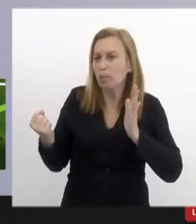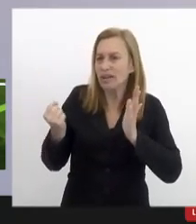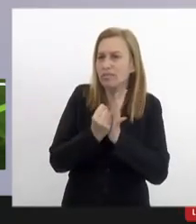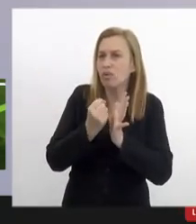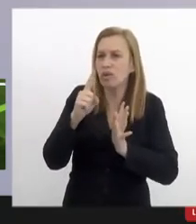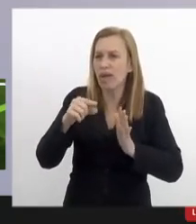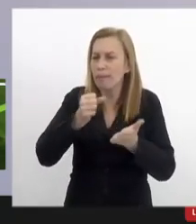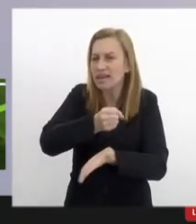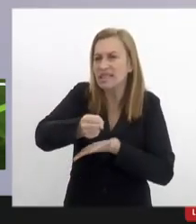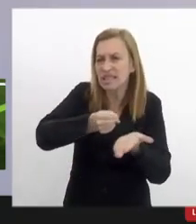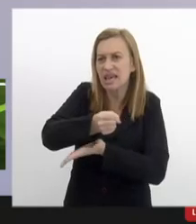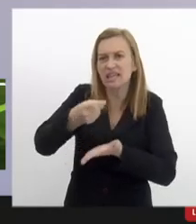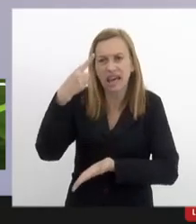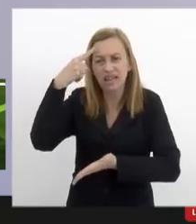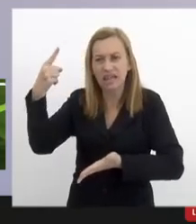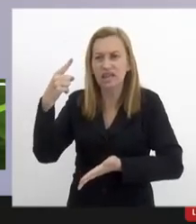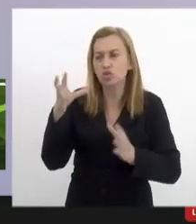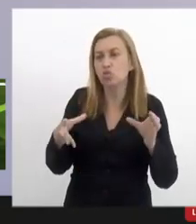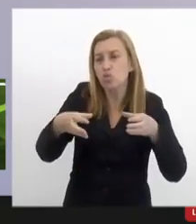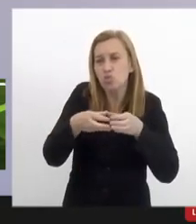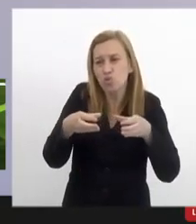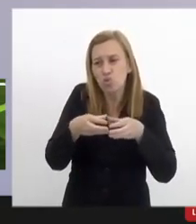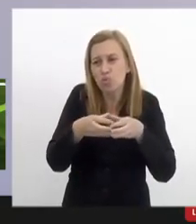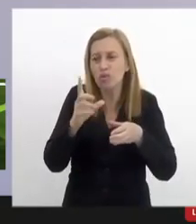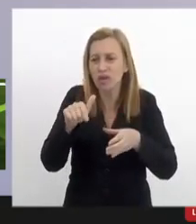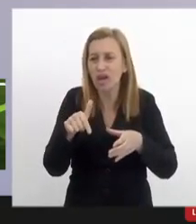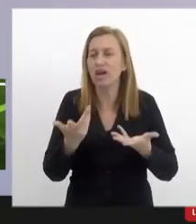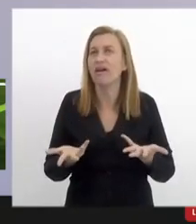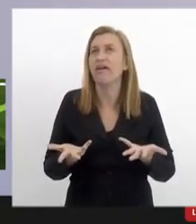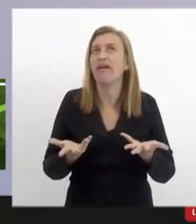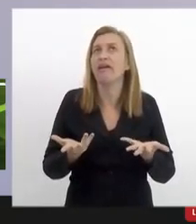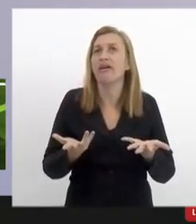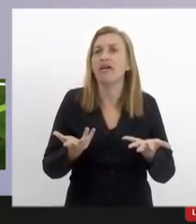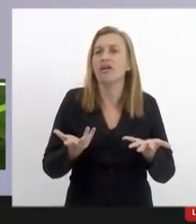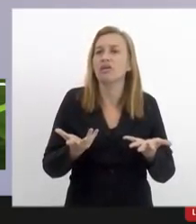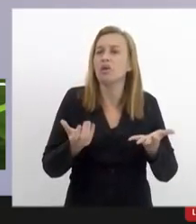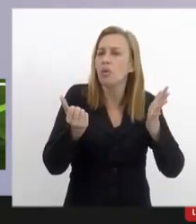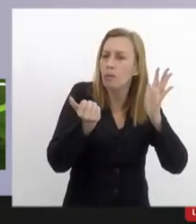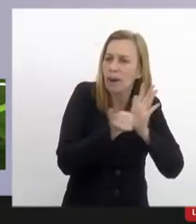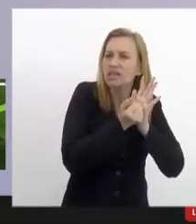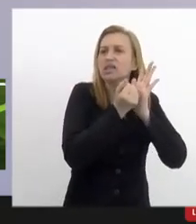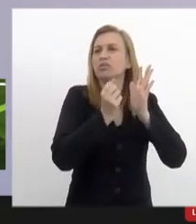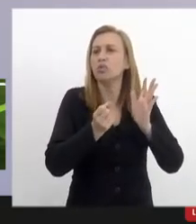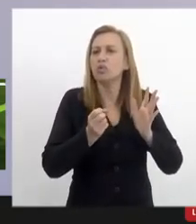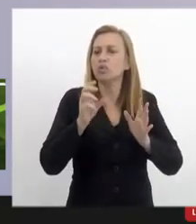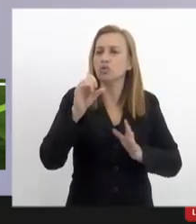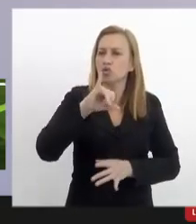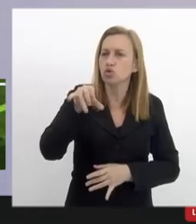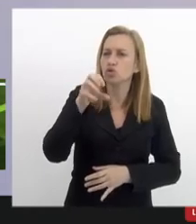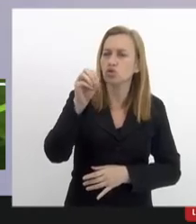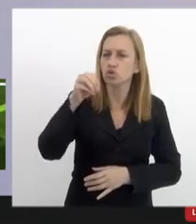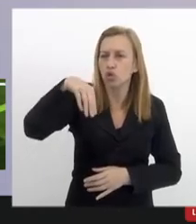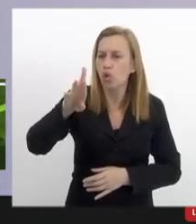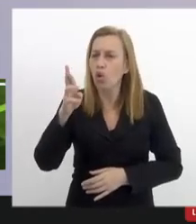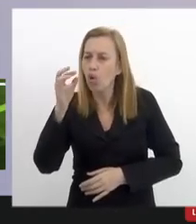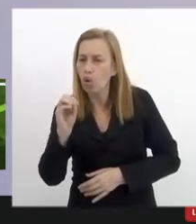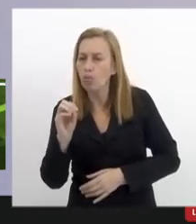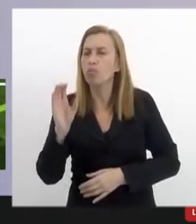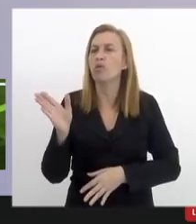é baseada na ideia do grupo, né? Do grupo, o patrimônio, o jongo, a folia